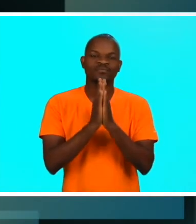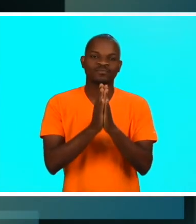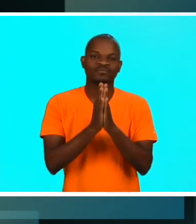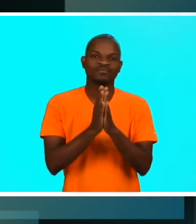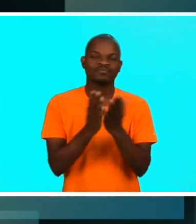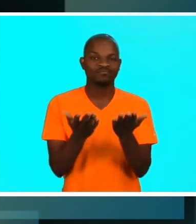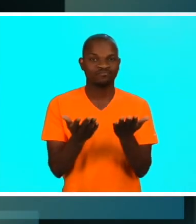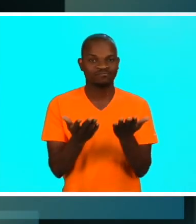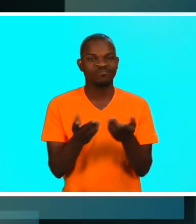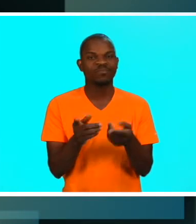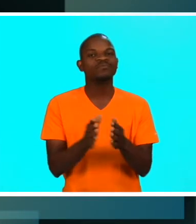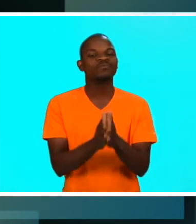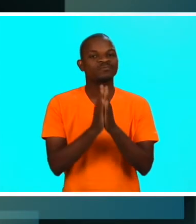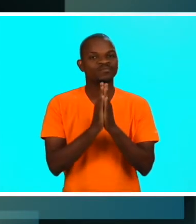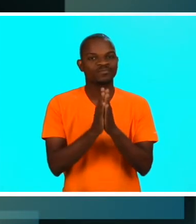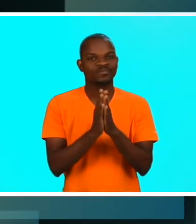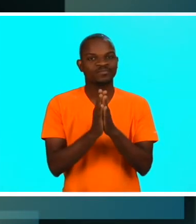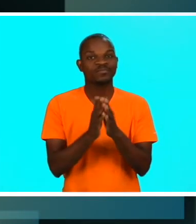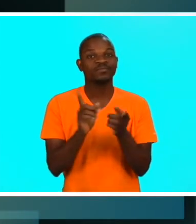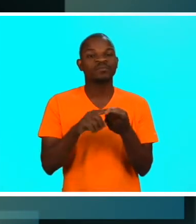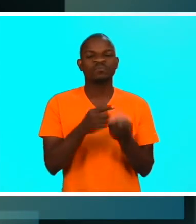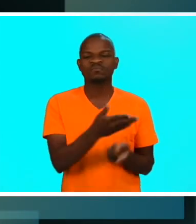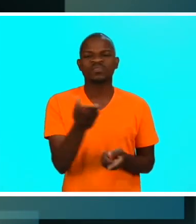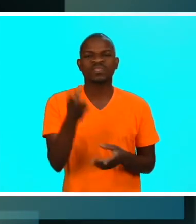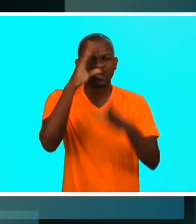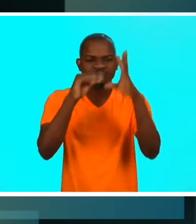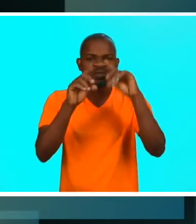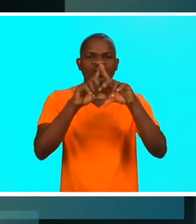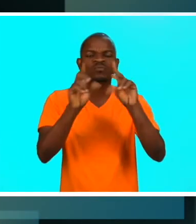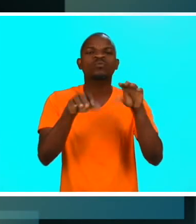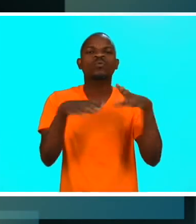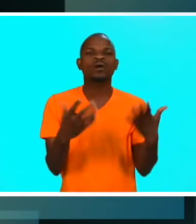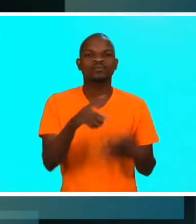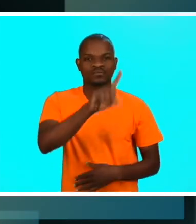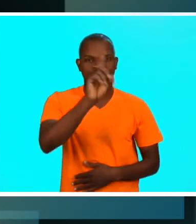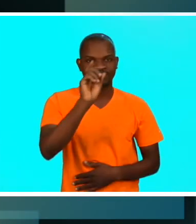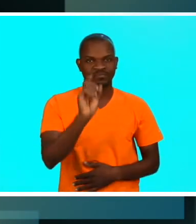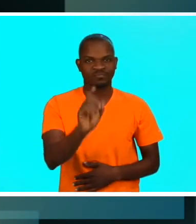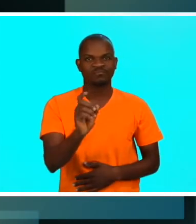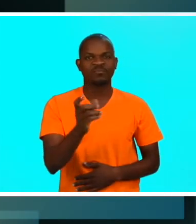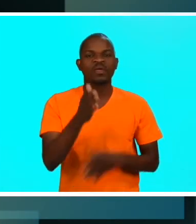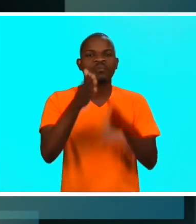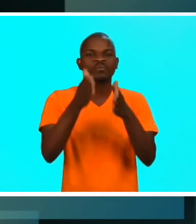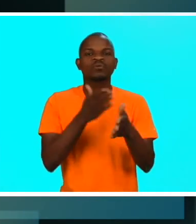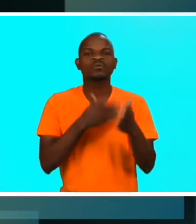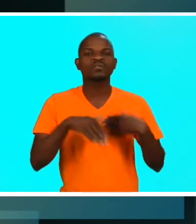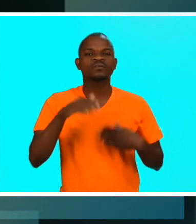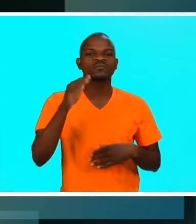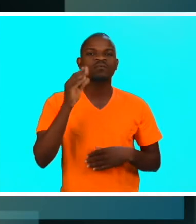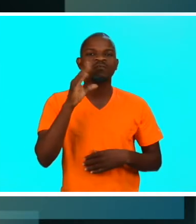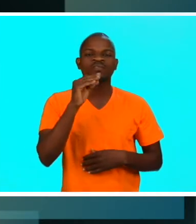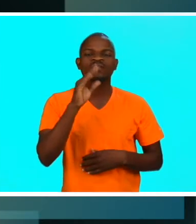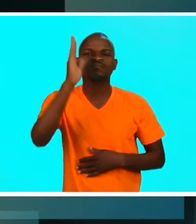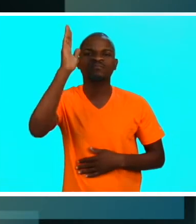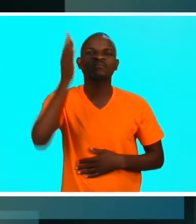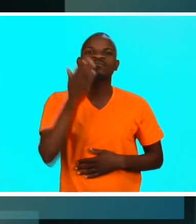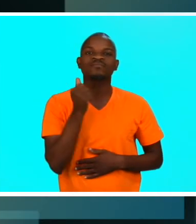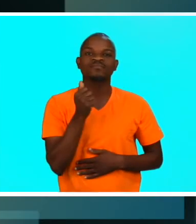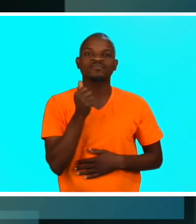Obrigado! Opa, muito obrigado. Aqui é o que vocês aprendem. Aprendem o quê? Quem quer falar? Quem quer falar? Eu!